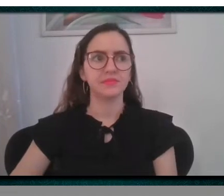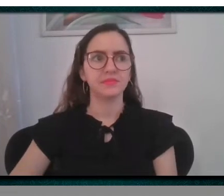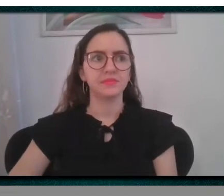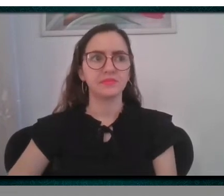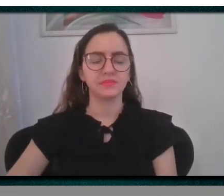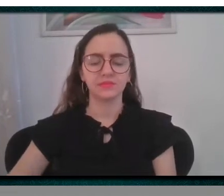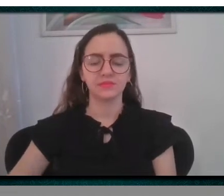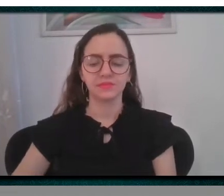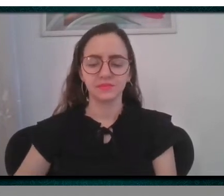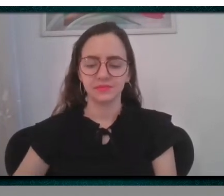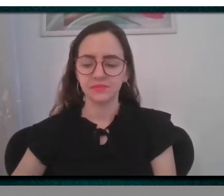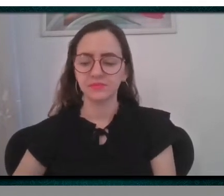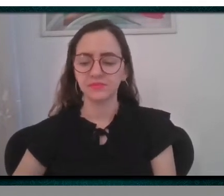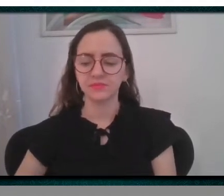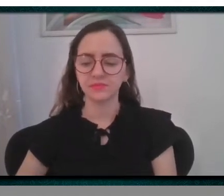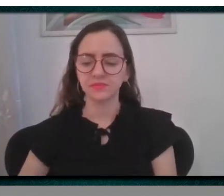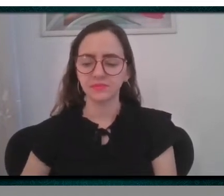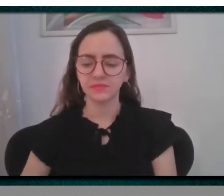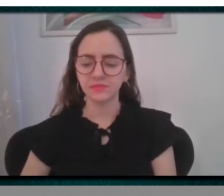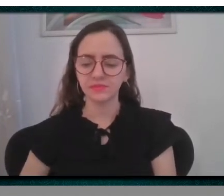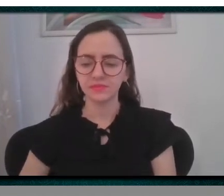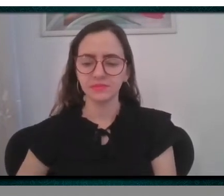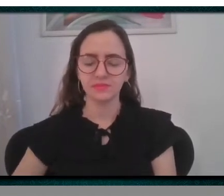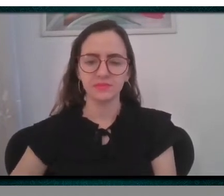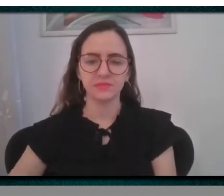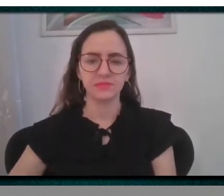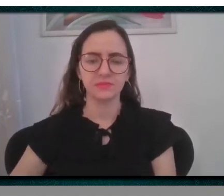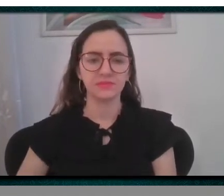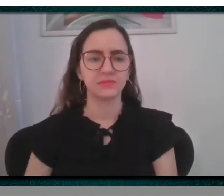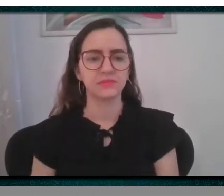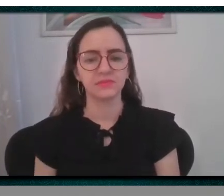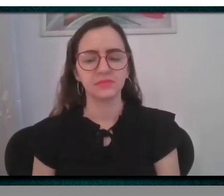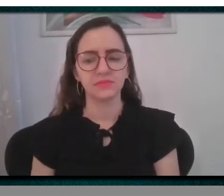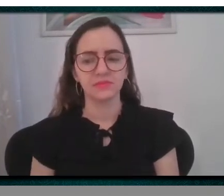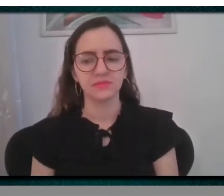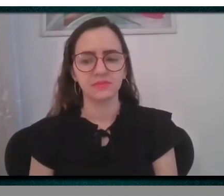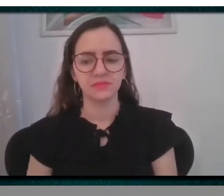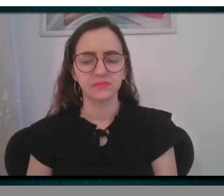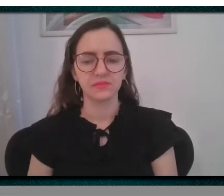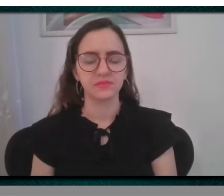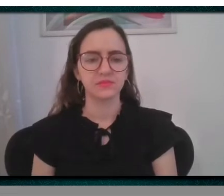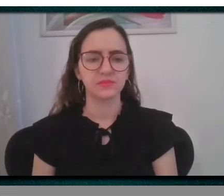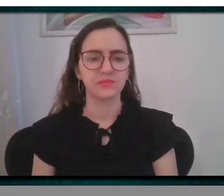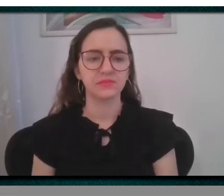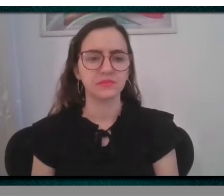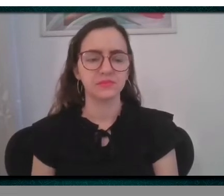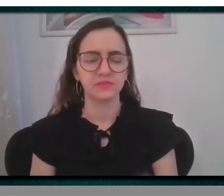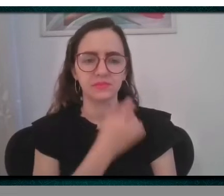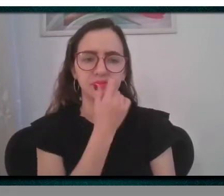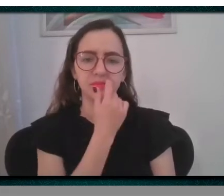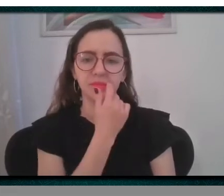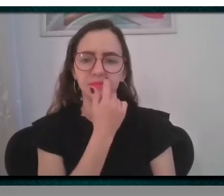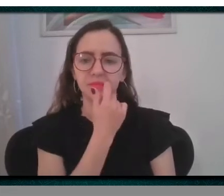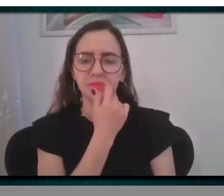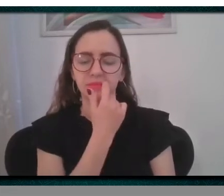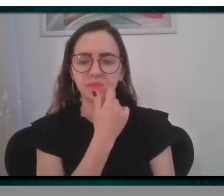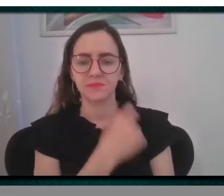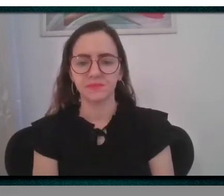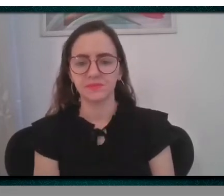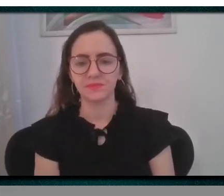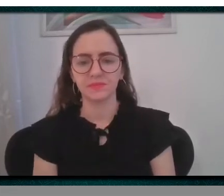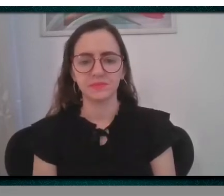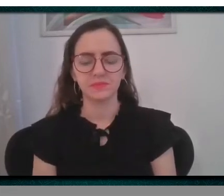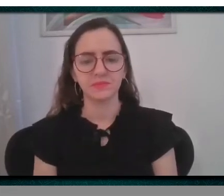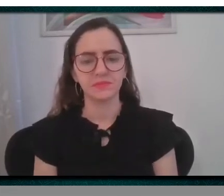É aqui que mora a principal parte da aula de hoje, tá? Essa autoionização da água. O que significa isso? Galera, ó,